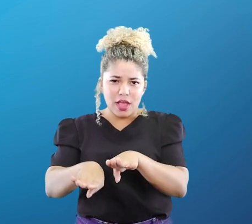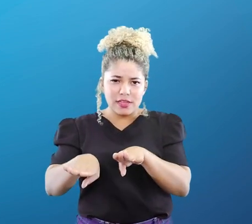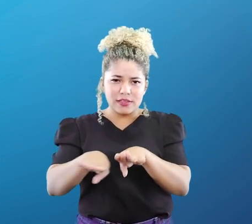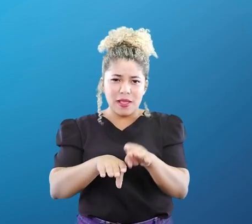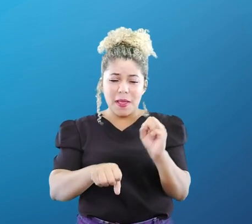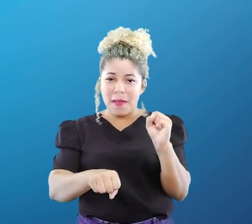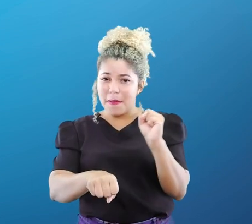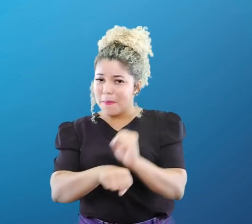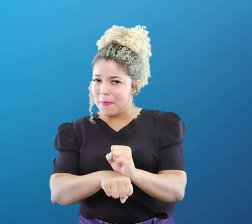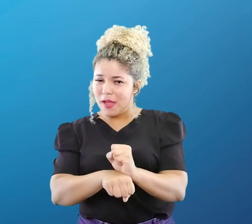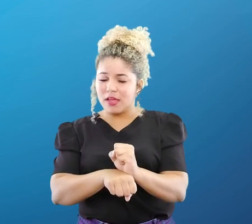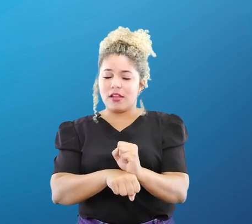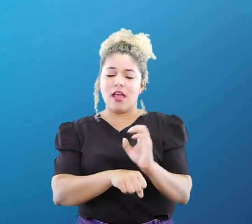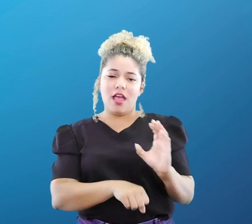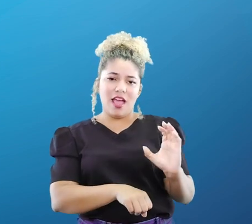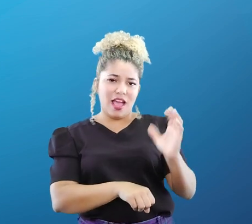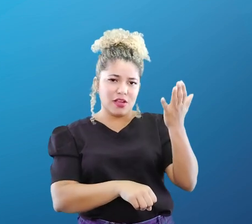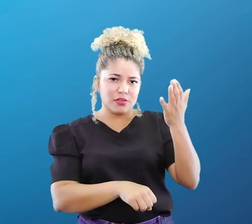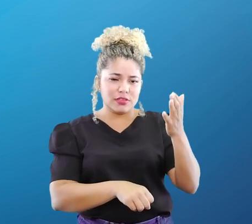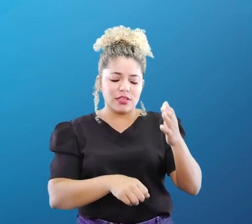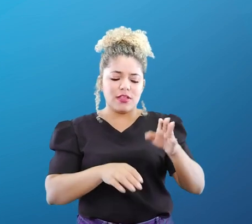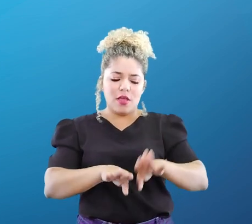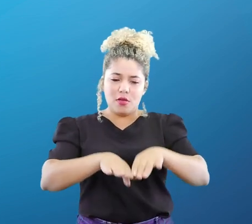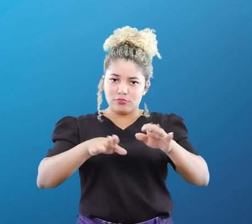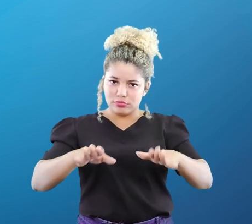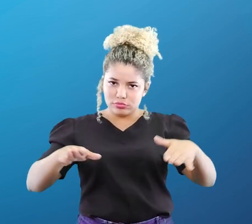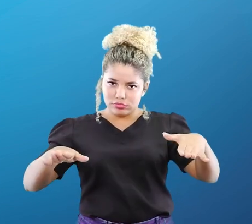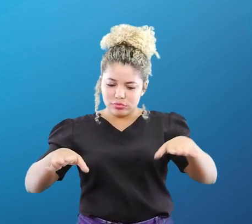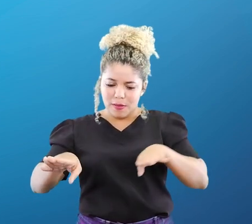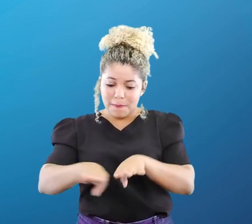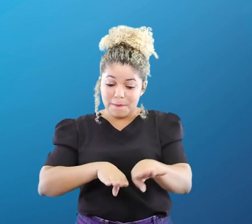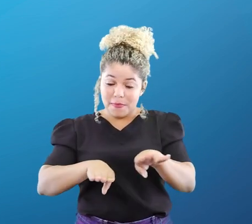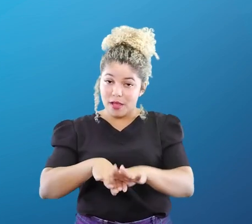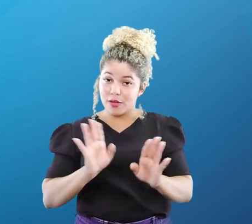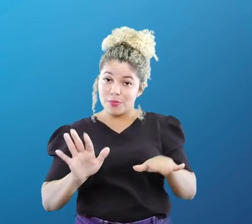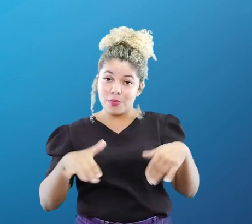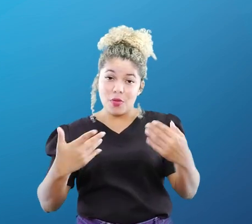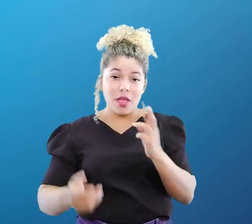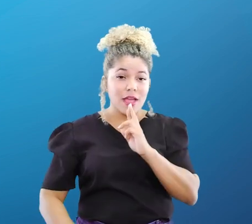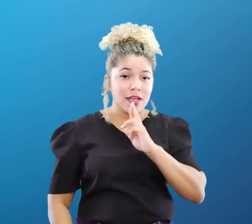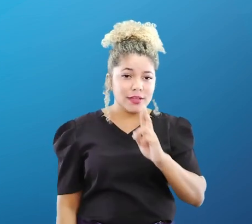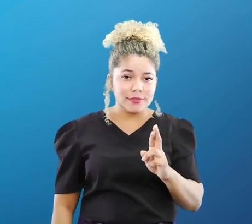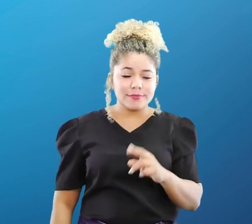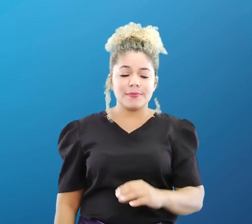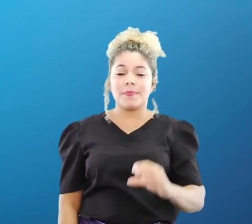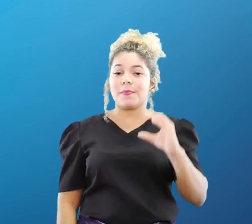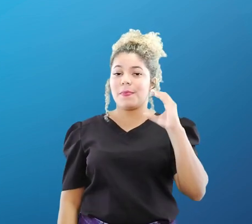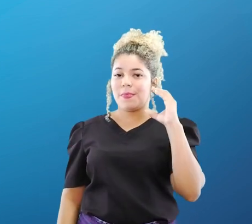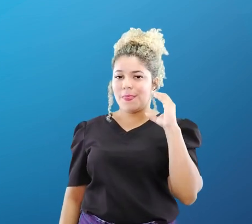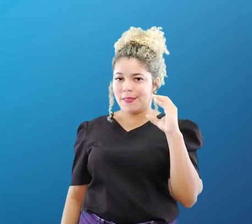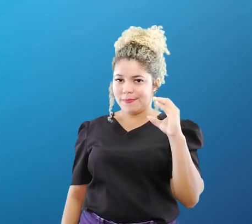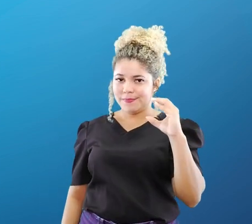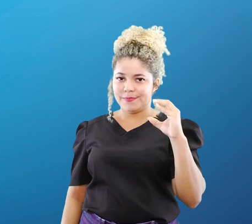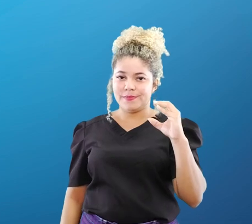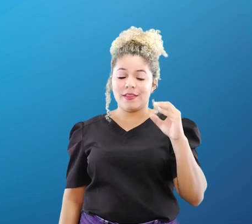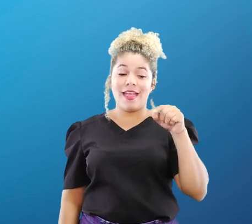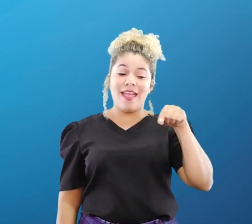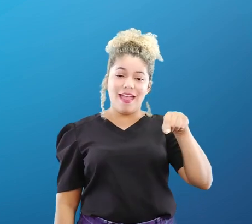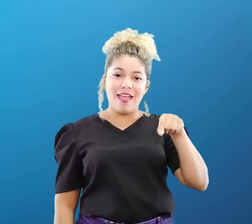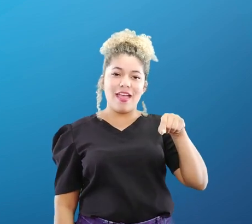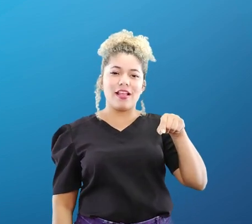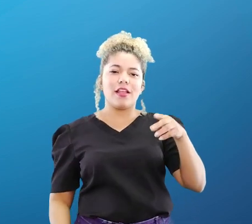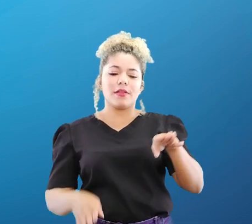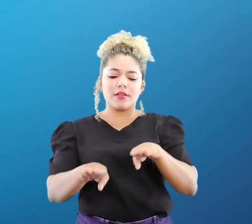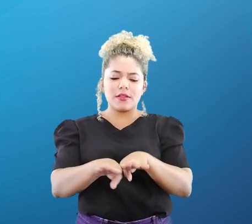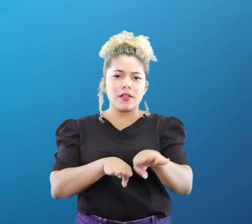movimento natural, causando abalo nos mares. Qual é a nossa resposta? Letra C. As placas tectônicas